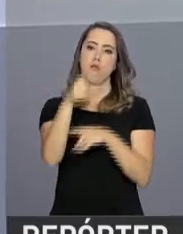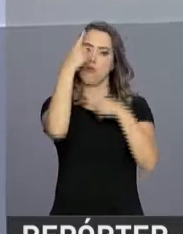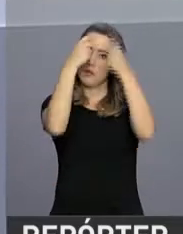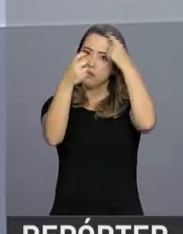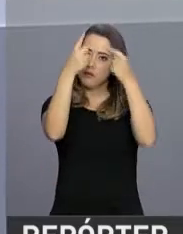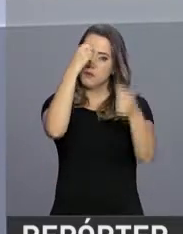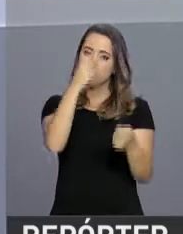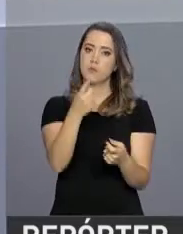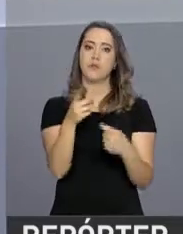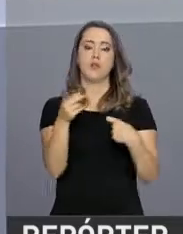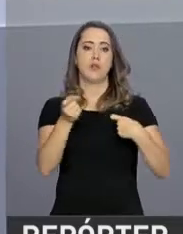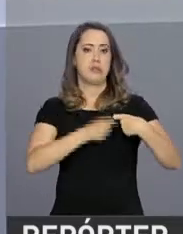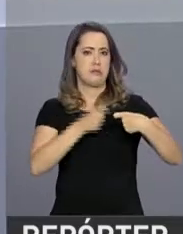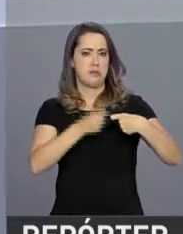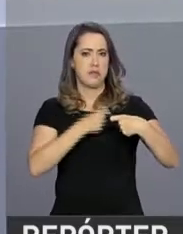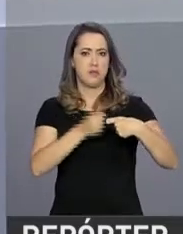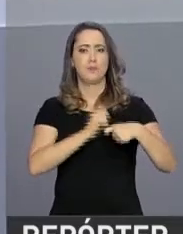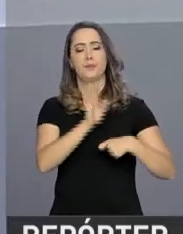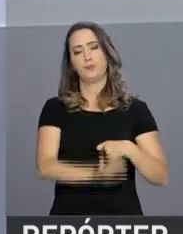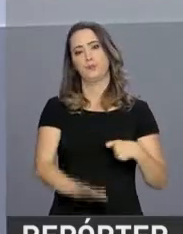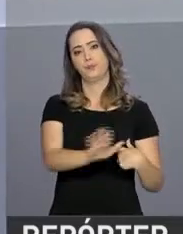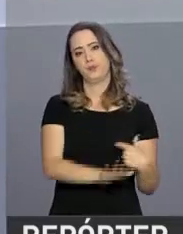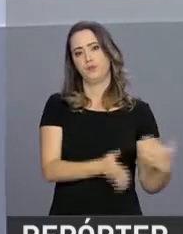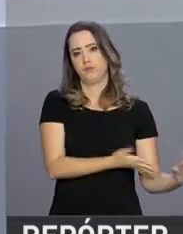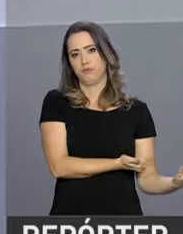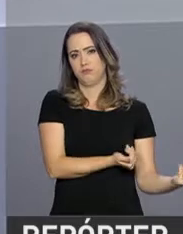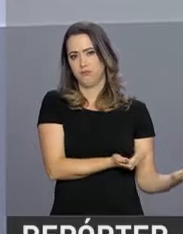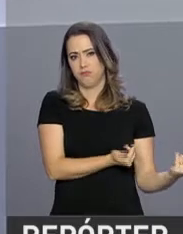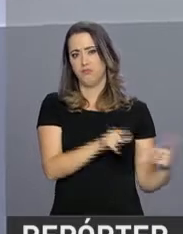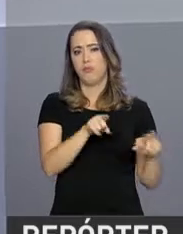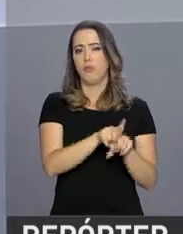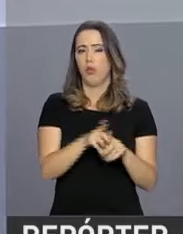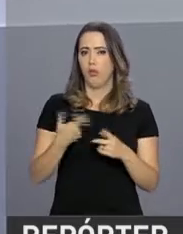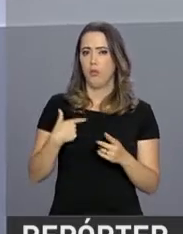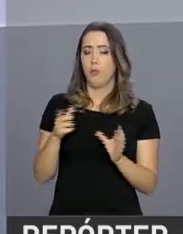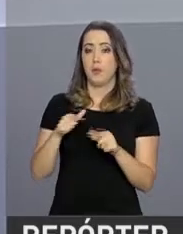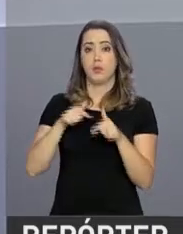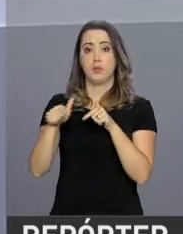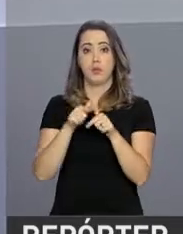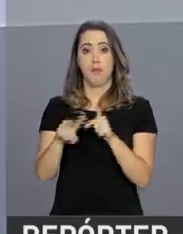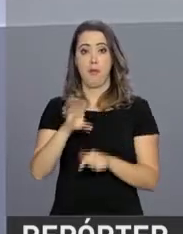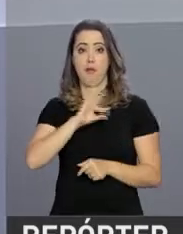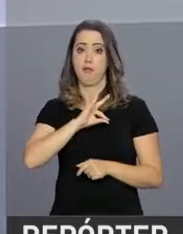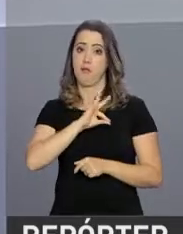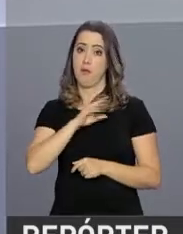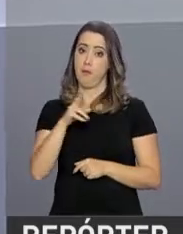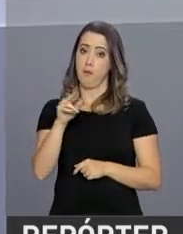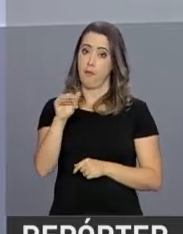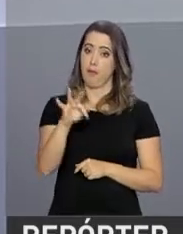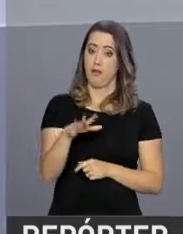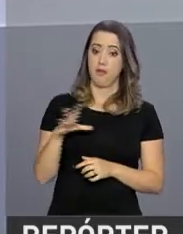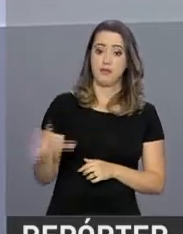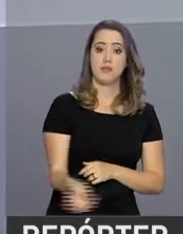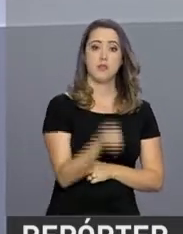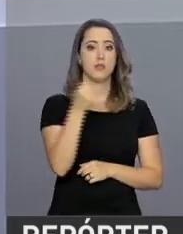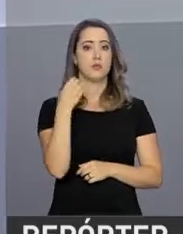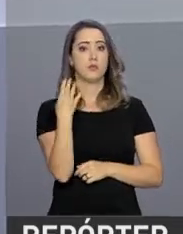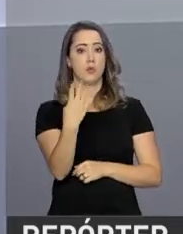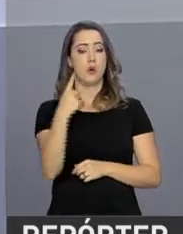crianças e adolescentes. A pesquisa mostra também que as ações de repressão da PRF conseguiram resgatar